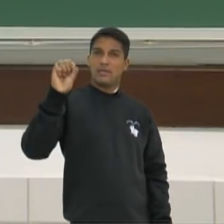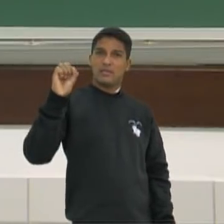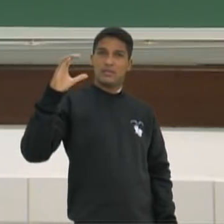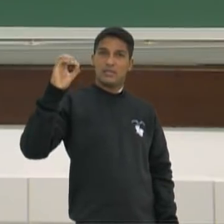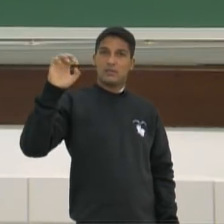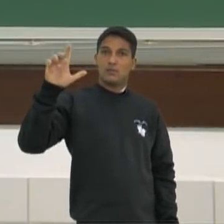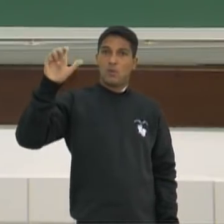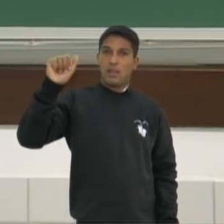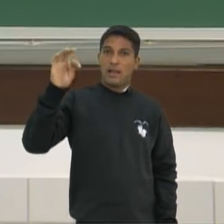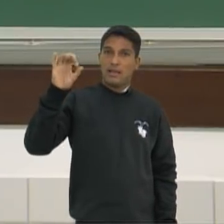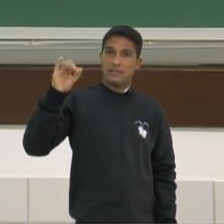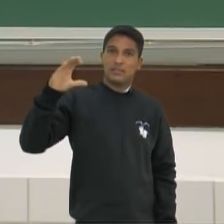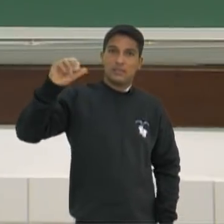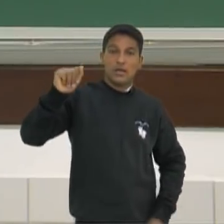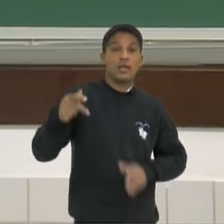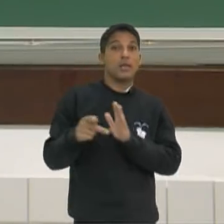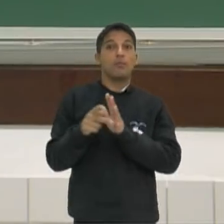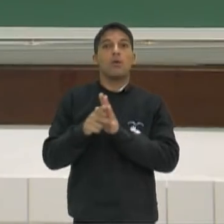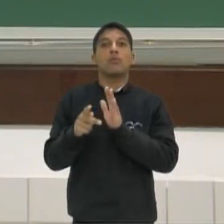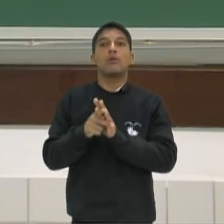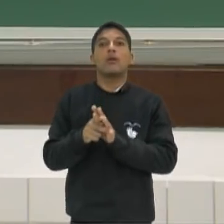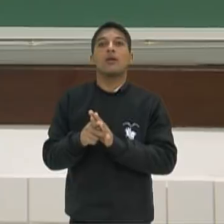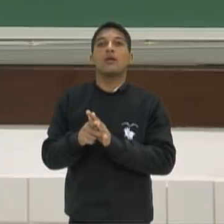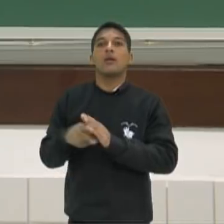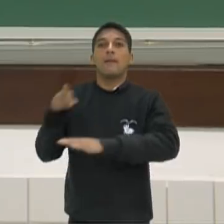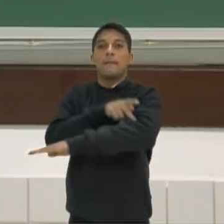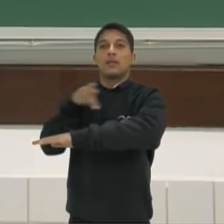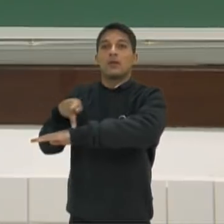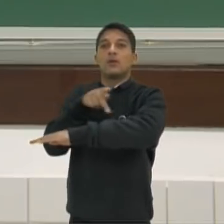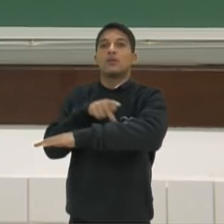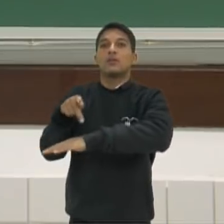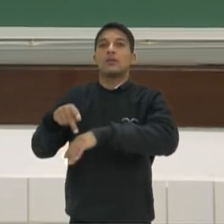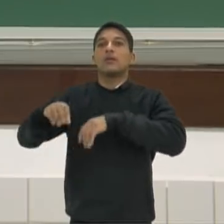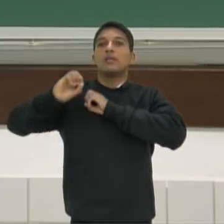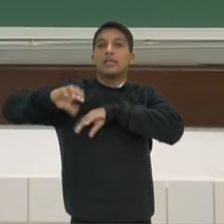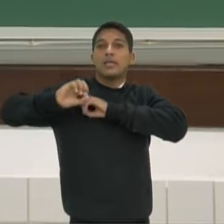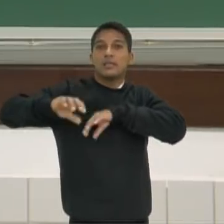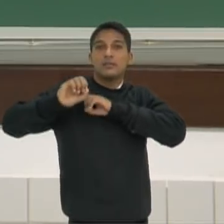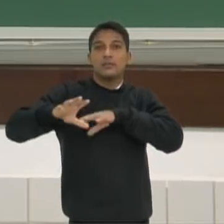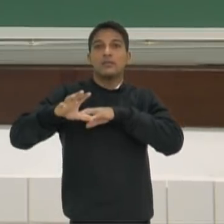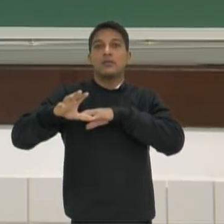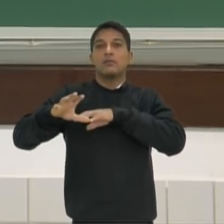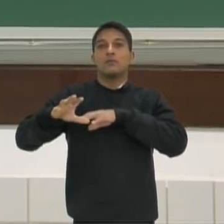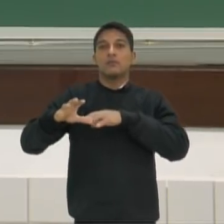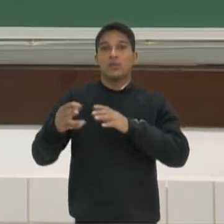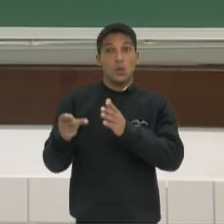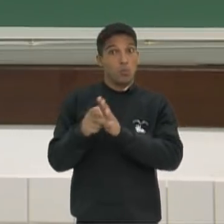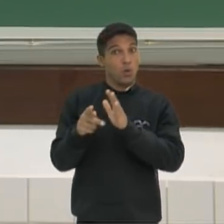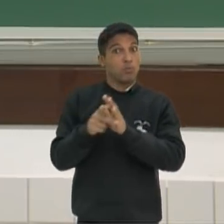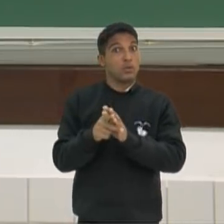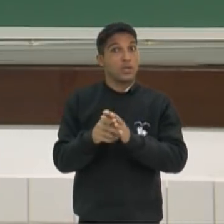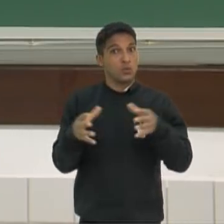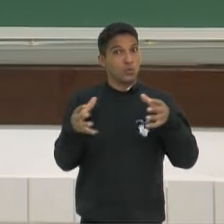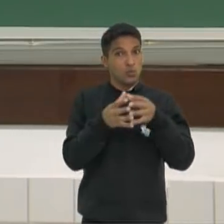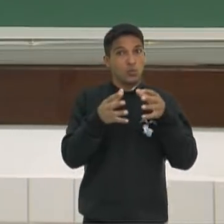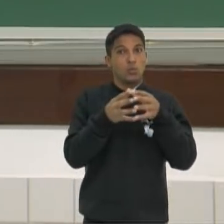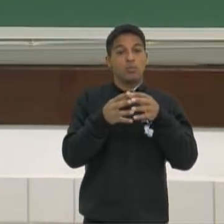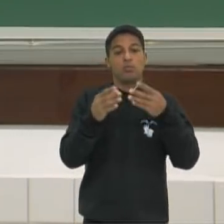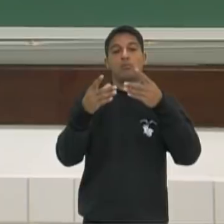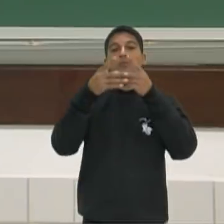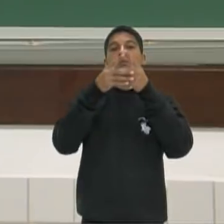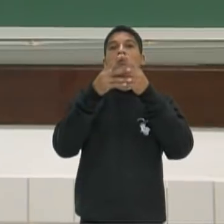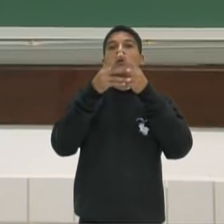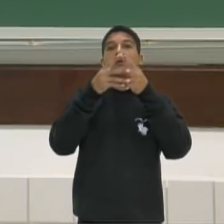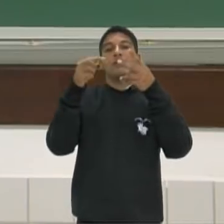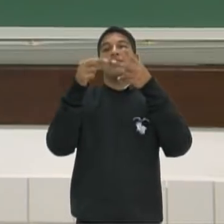aliás, também era controlada pelo clero. Nós vimos que a produção cultural medieval, ela principalmente